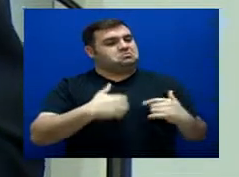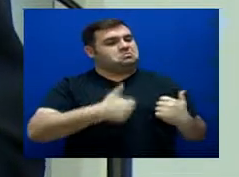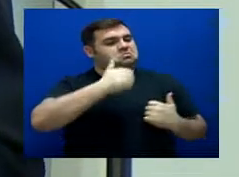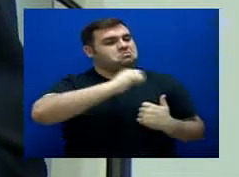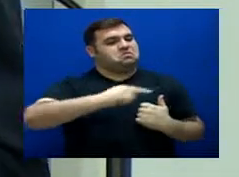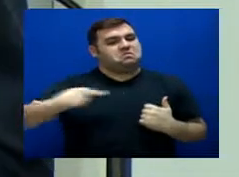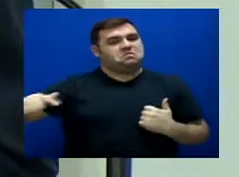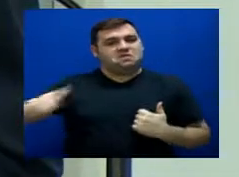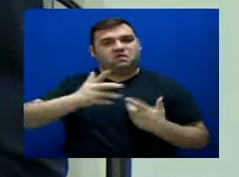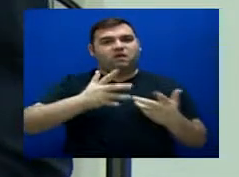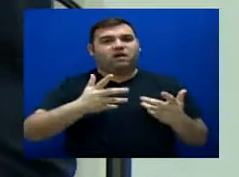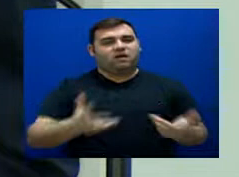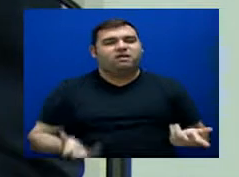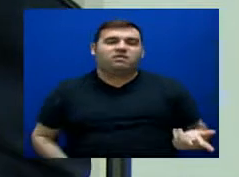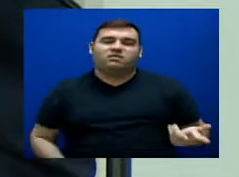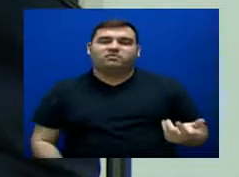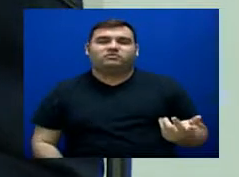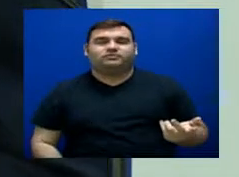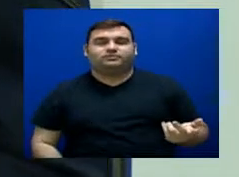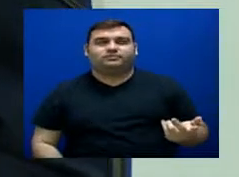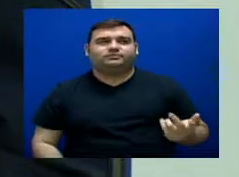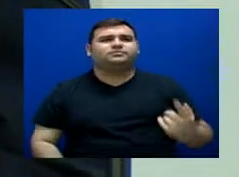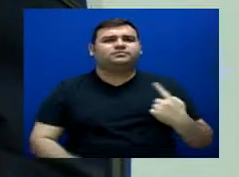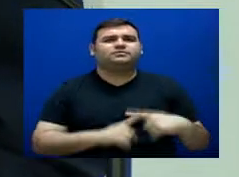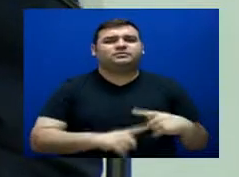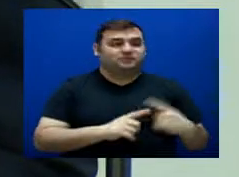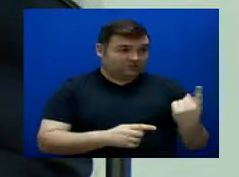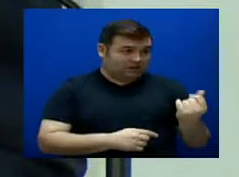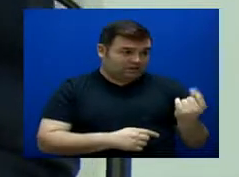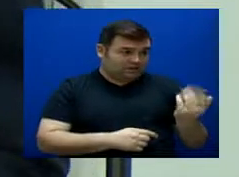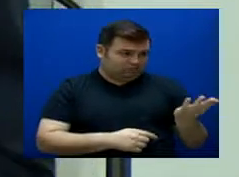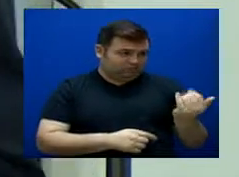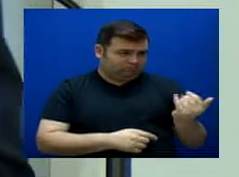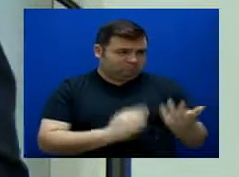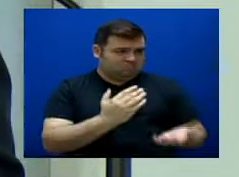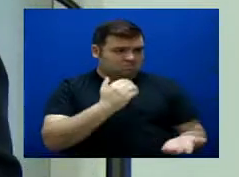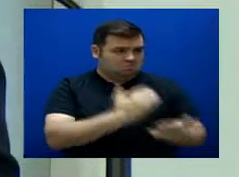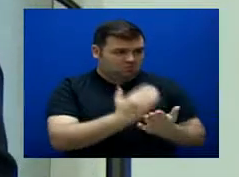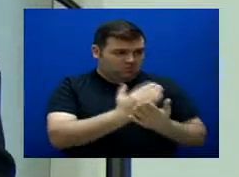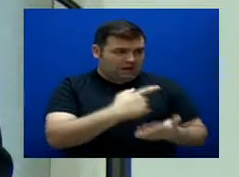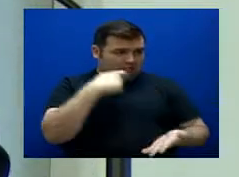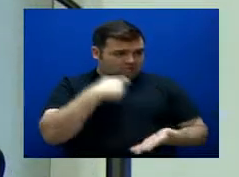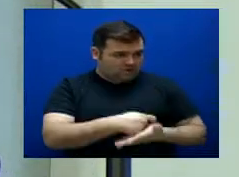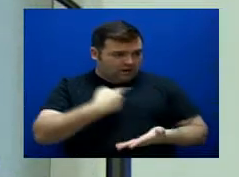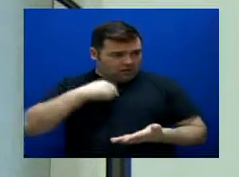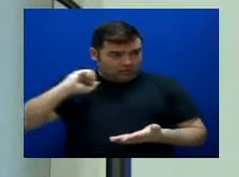sobre outras pessoas para receberem dinheiro fazendo mal.